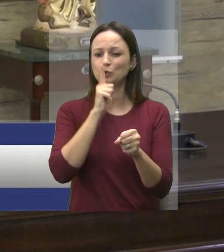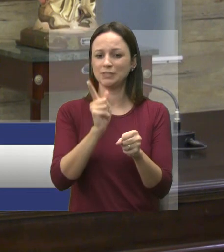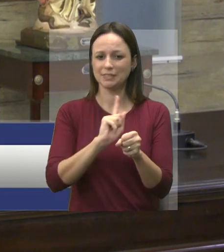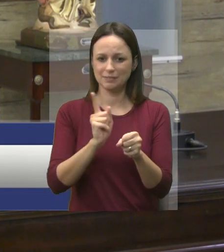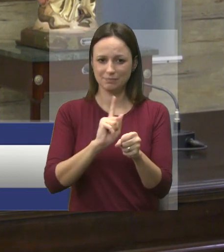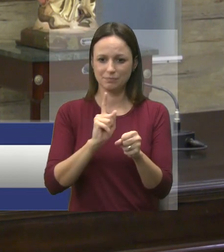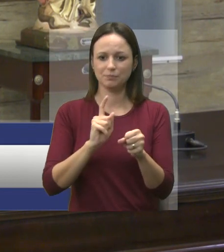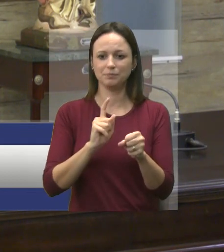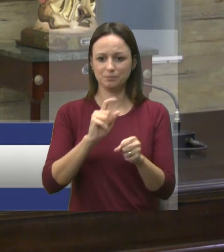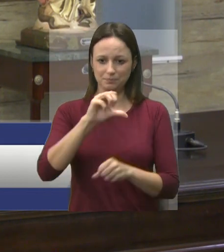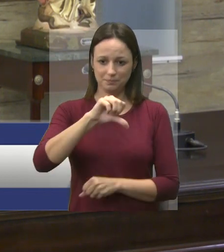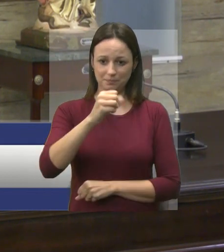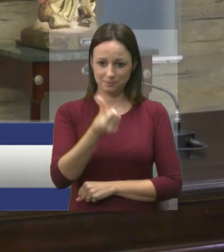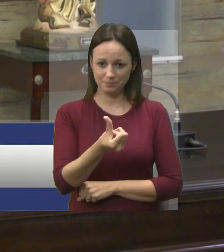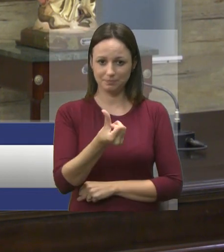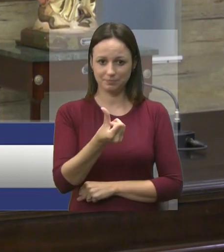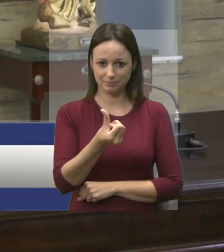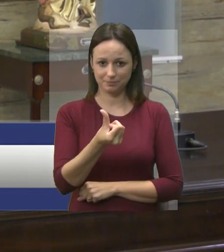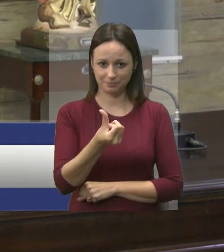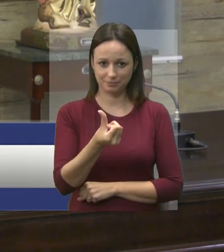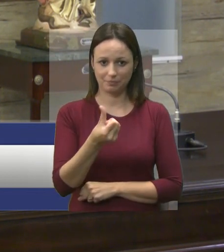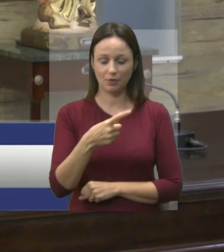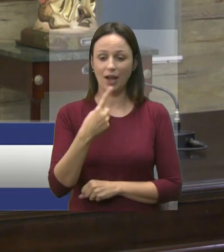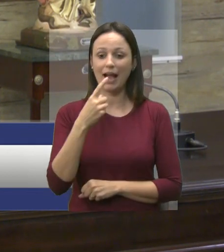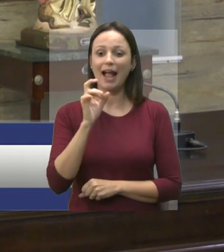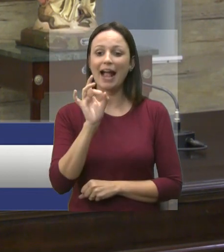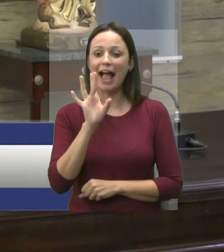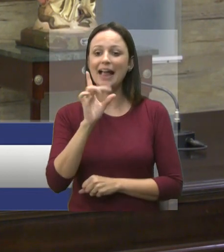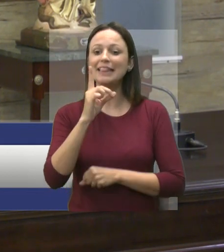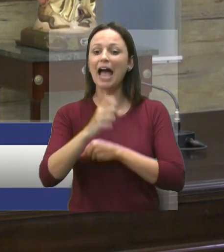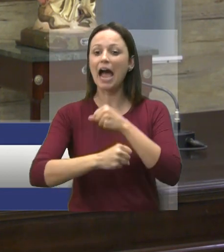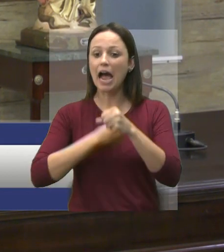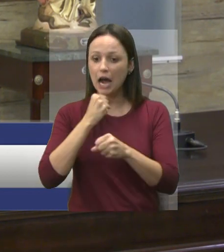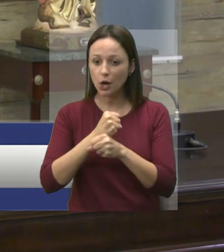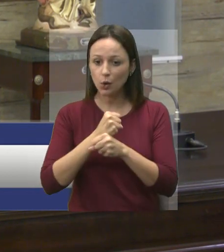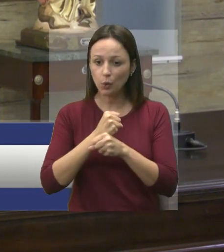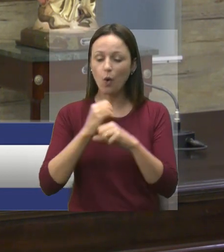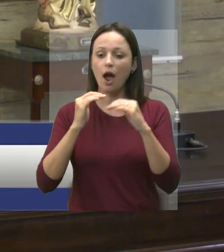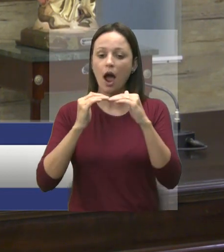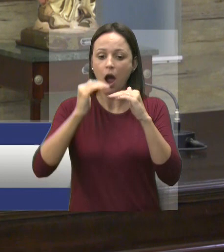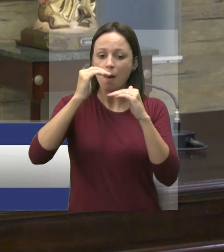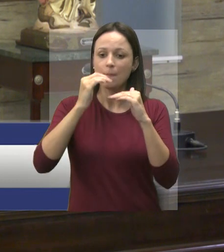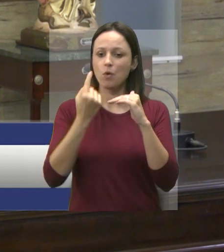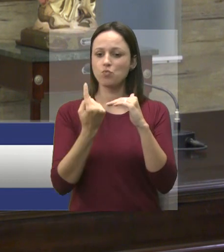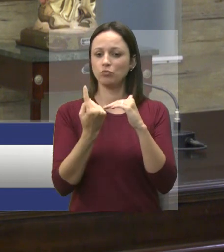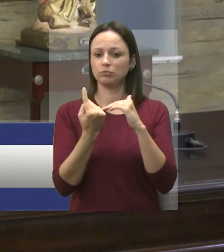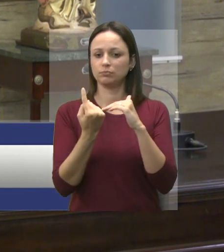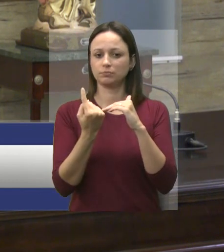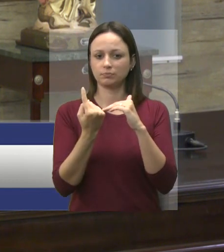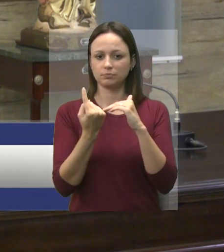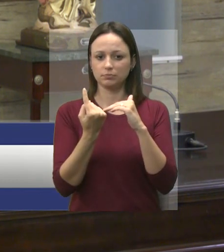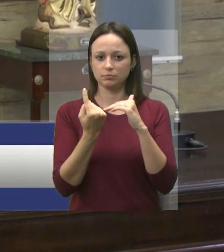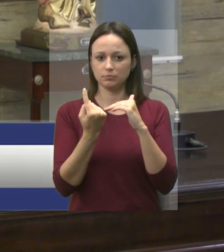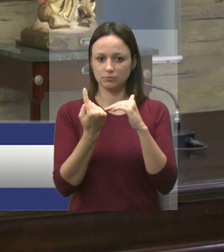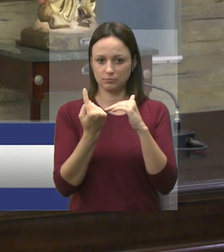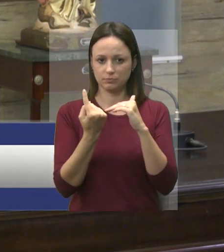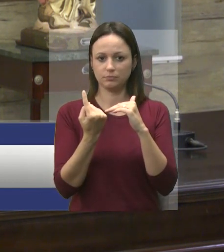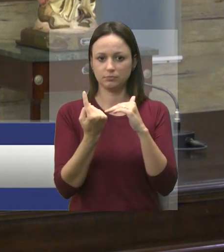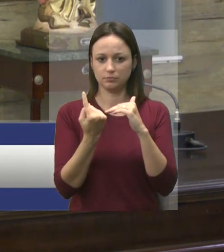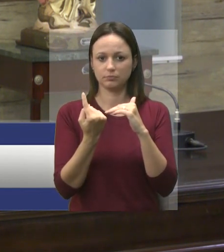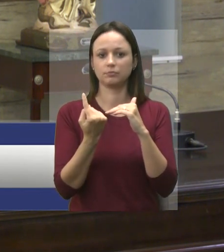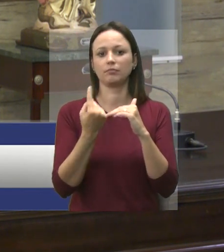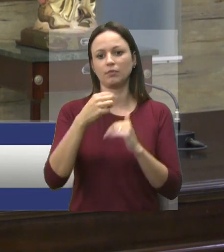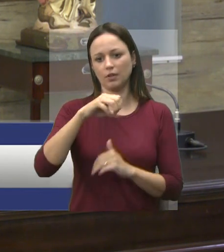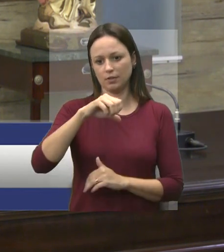para cada ano, ele vai aumentar 1. Então, para o ano que vem, de 2020, ele já vai para 97 para